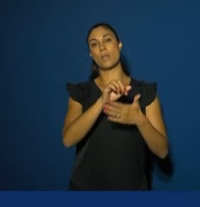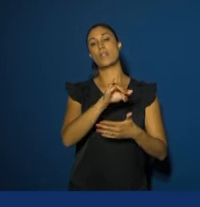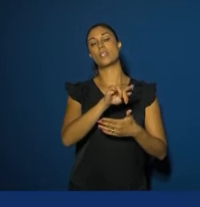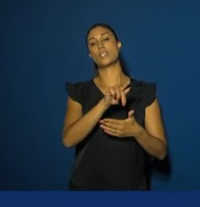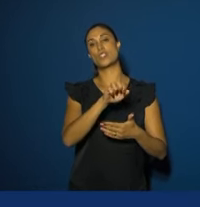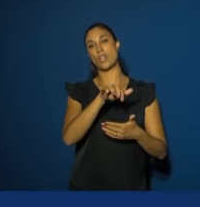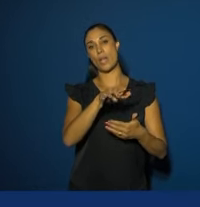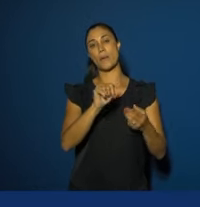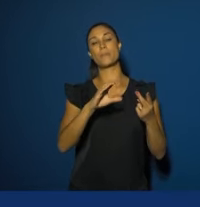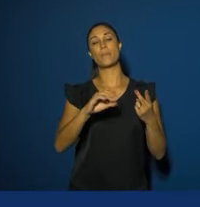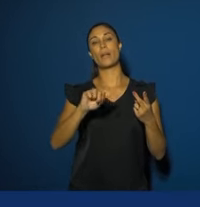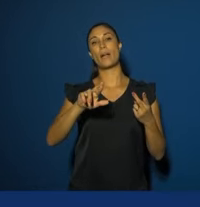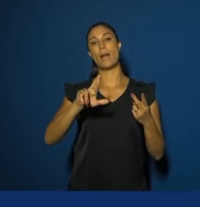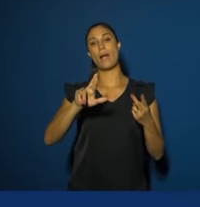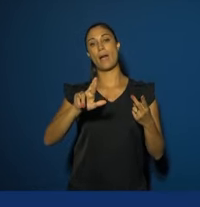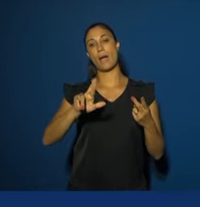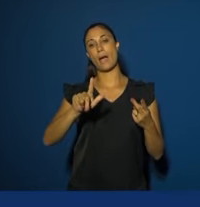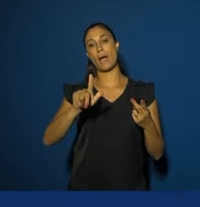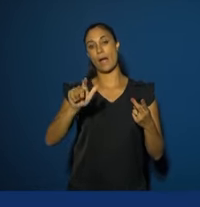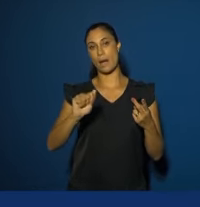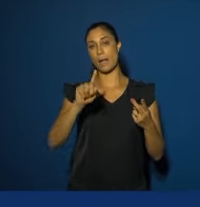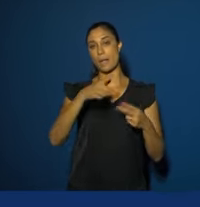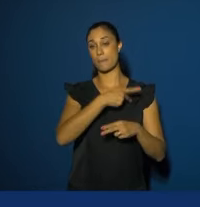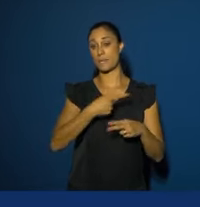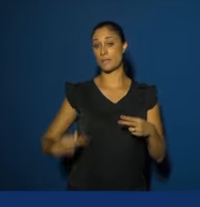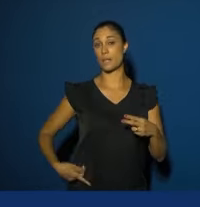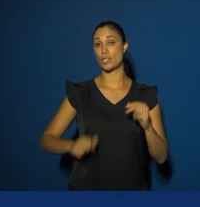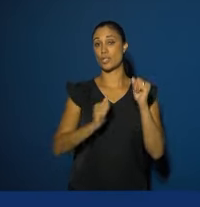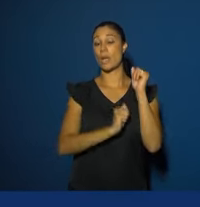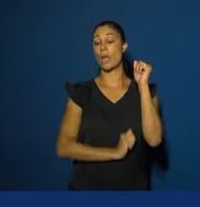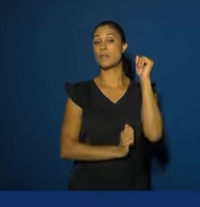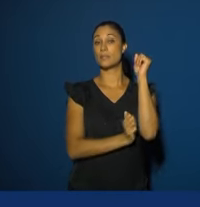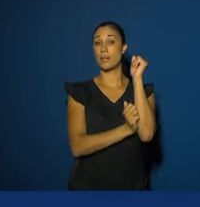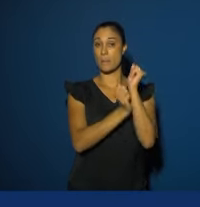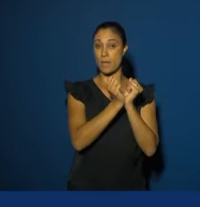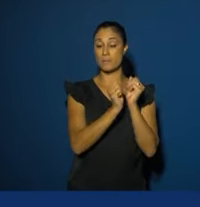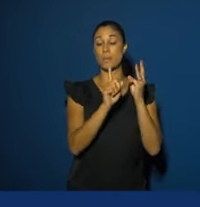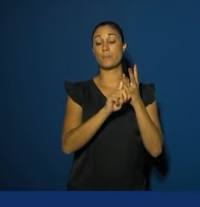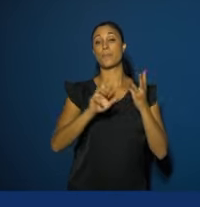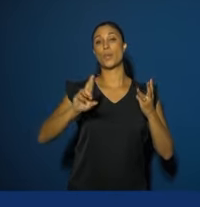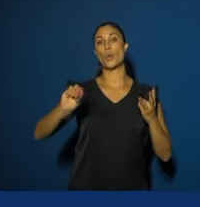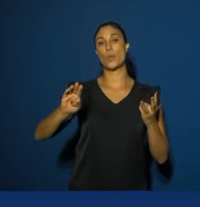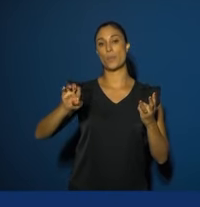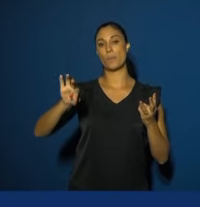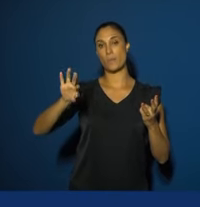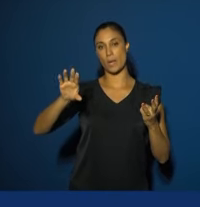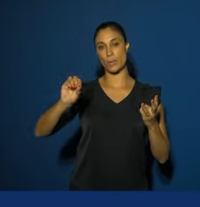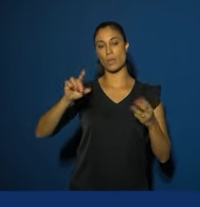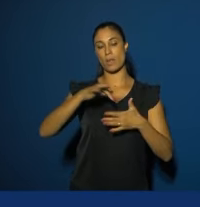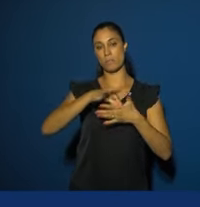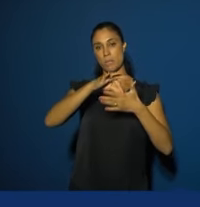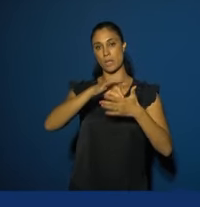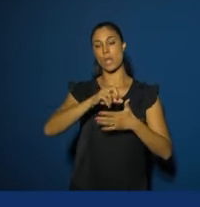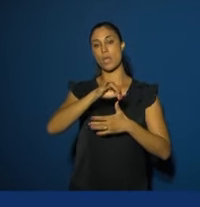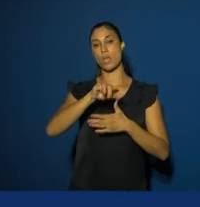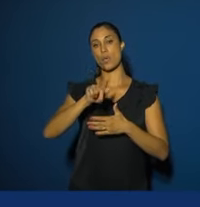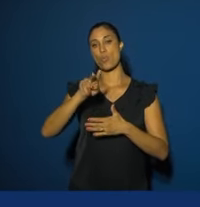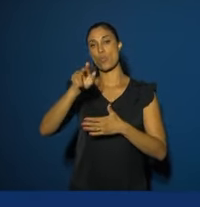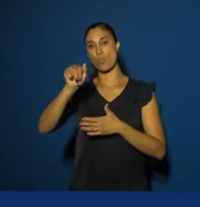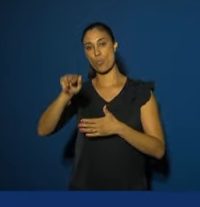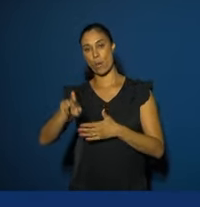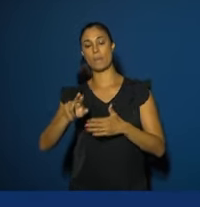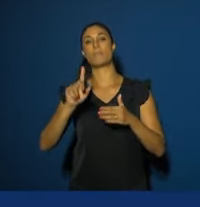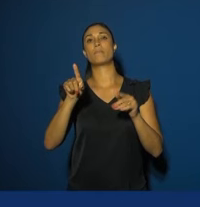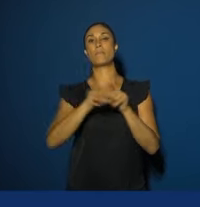a gente tá com a Carla bertocco presidente do conselho da Sabesp e o Roberto barbut ce da igua saneamento obrigado pela